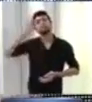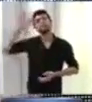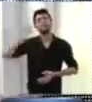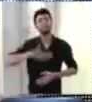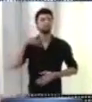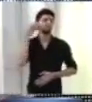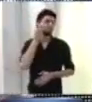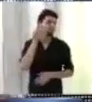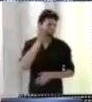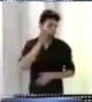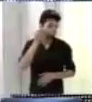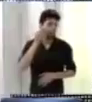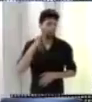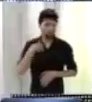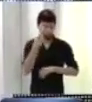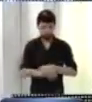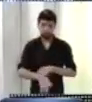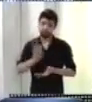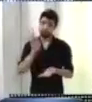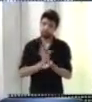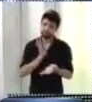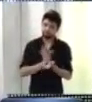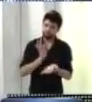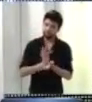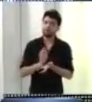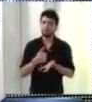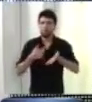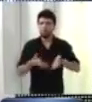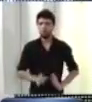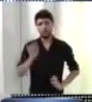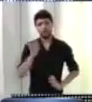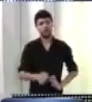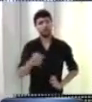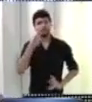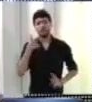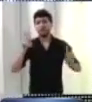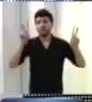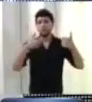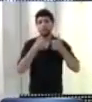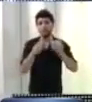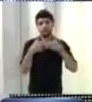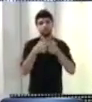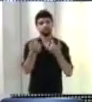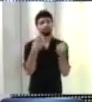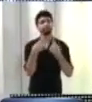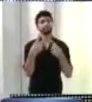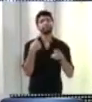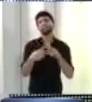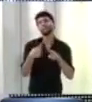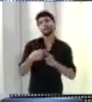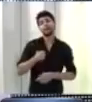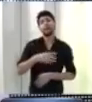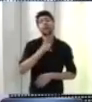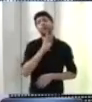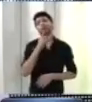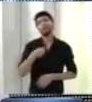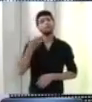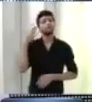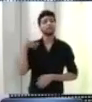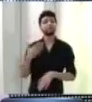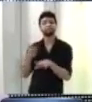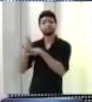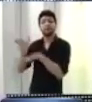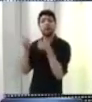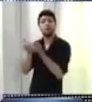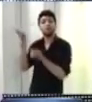minha vivência. Eu sou aqui dessa terra, eu nasci aqui. Quando eu falar de transporte, eu sei porque eu pegava ônibus